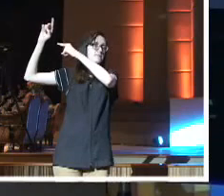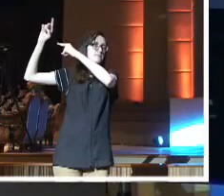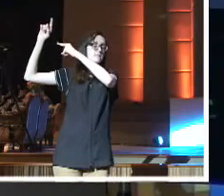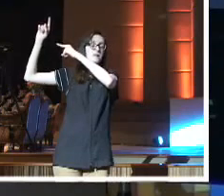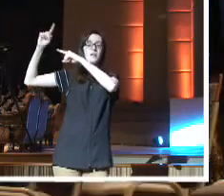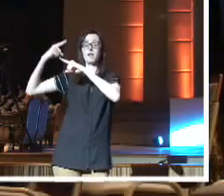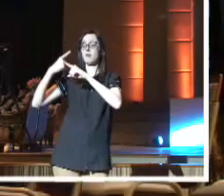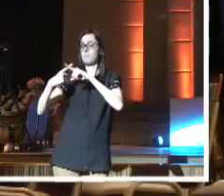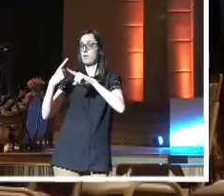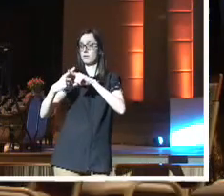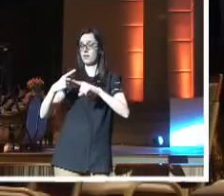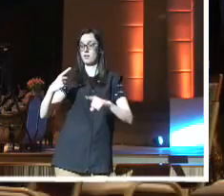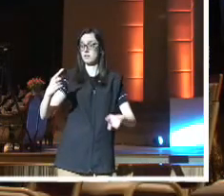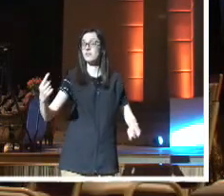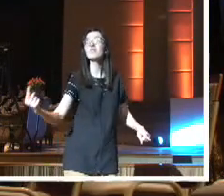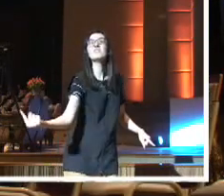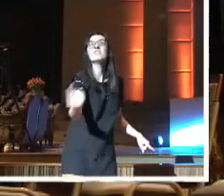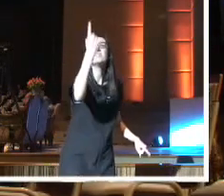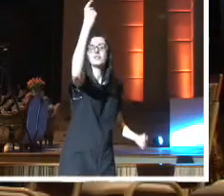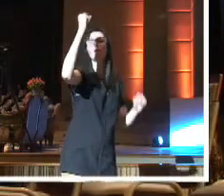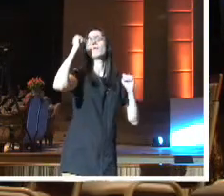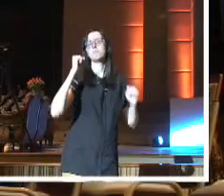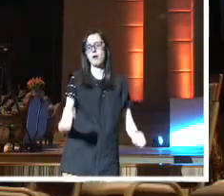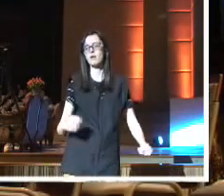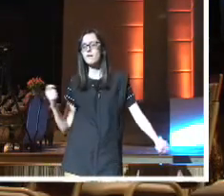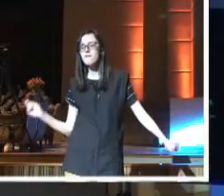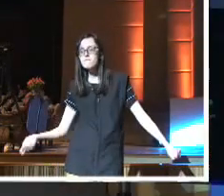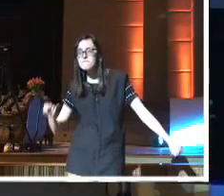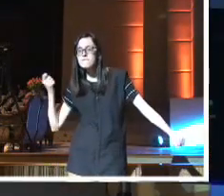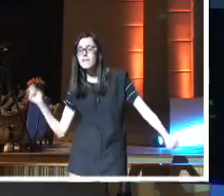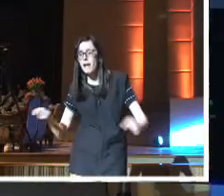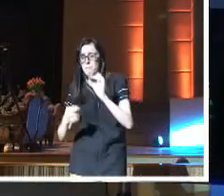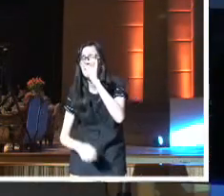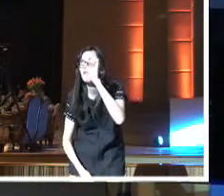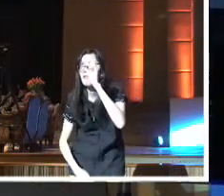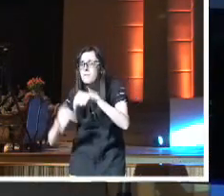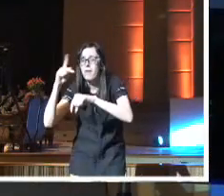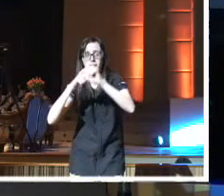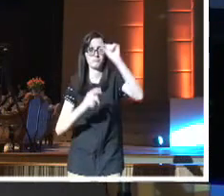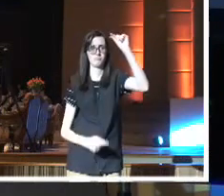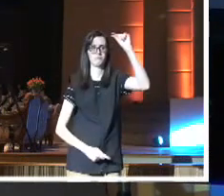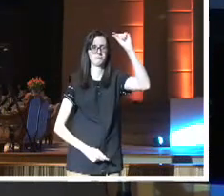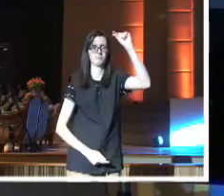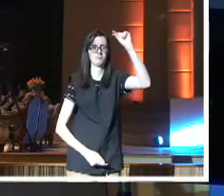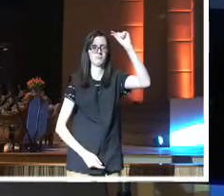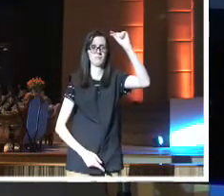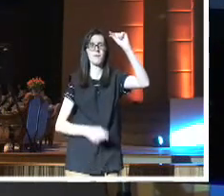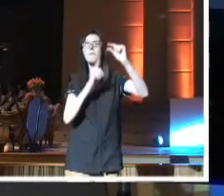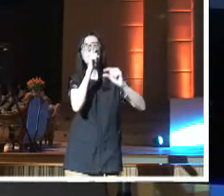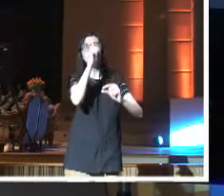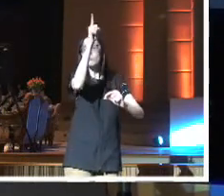Porque um gigante pode ser derrubado com uma pedrinha desse tamanhinho assim,